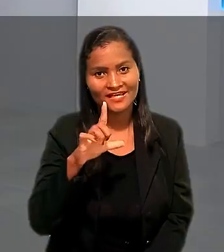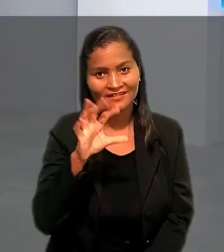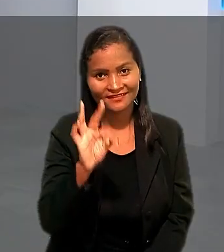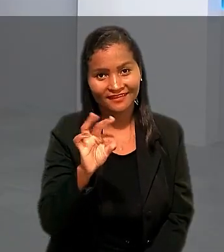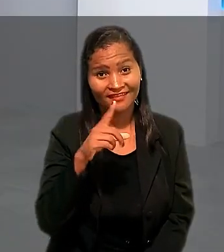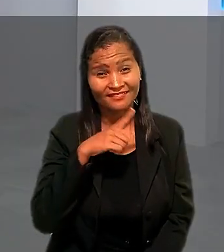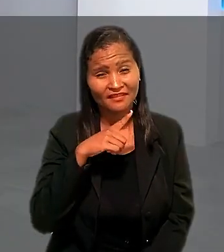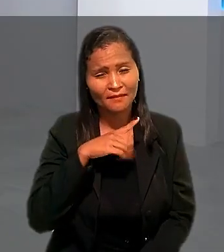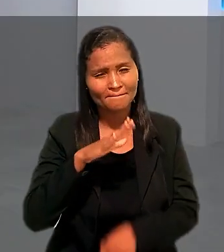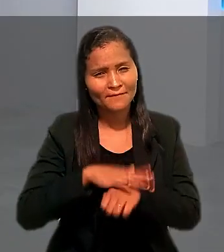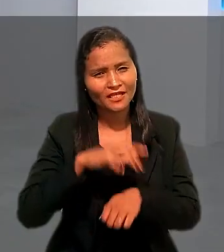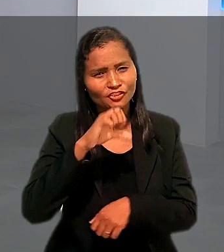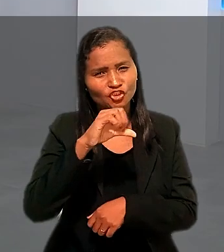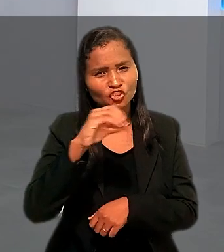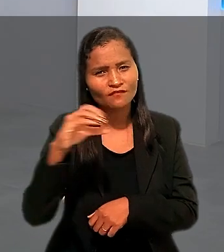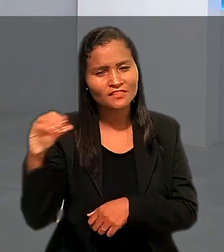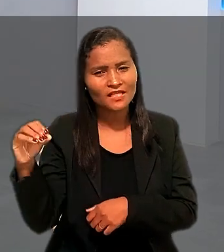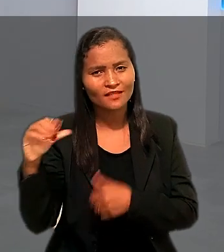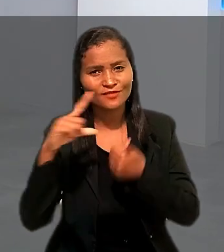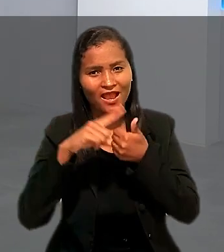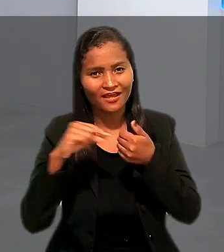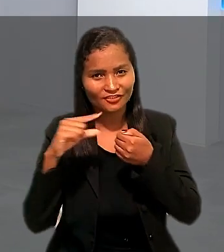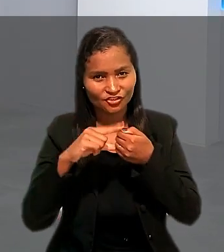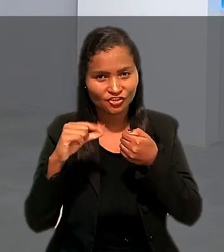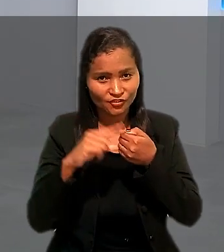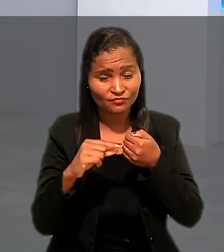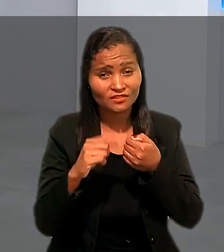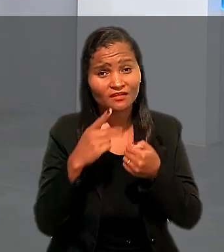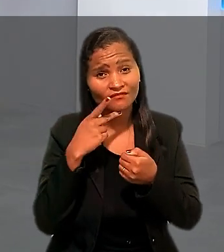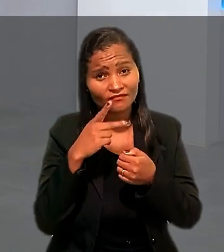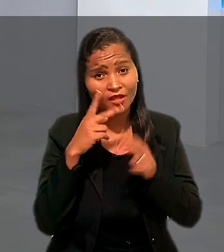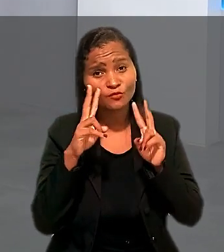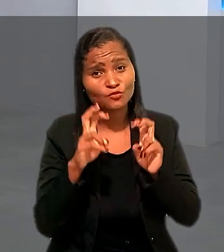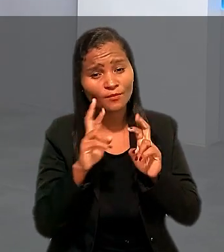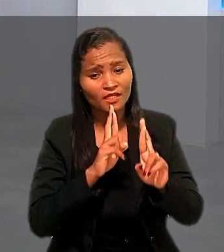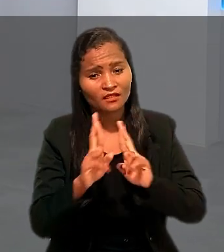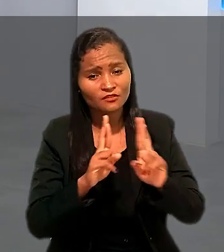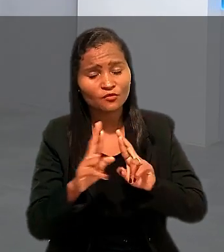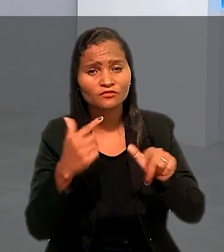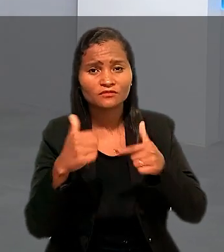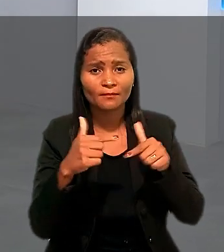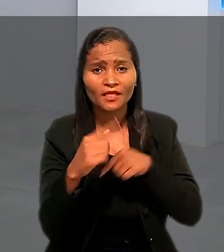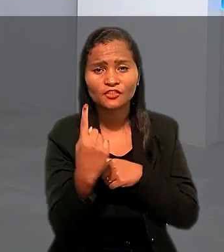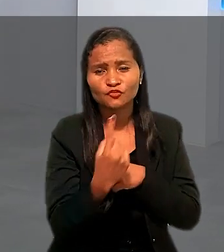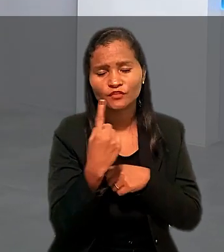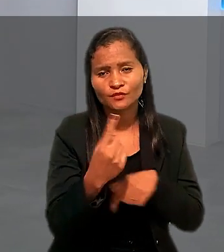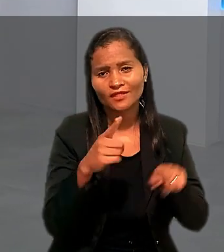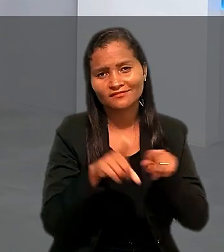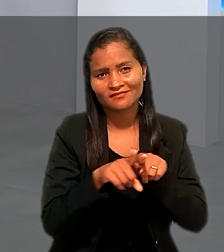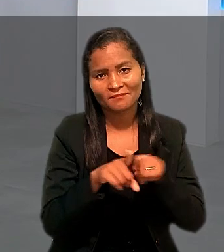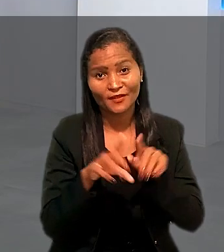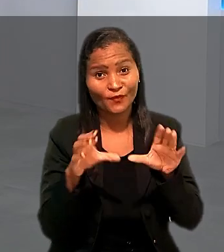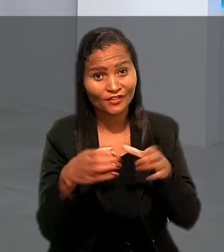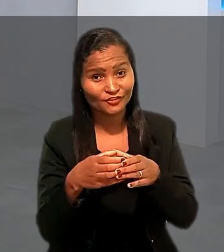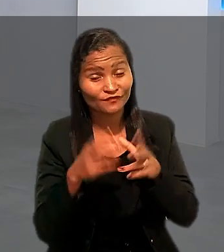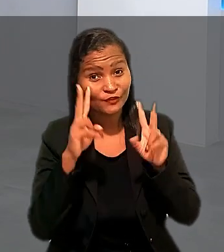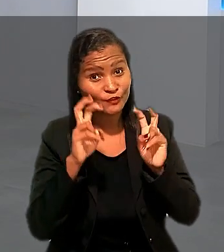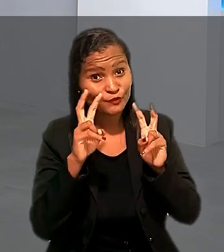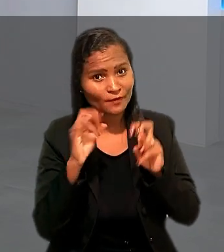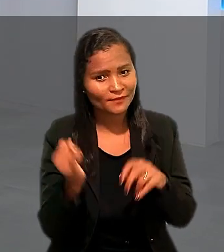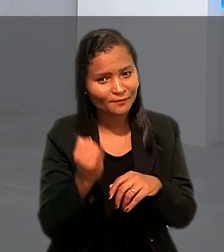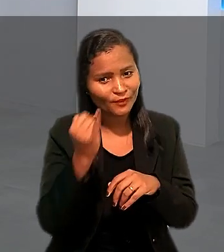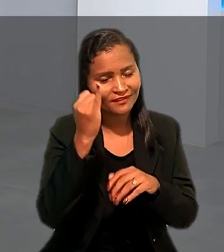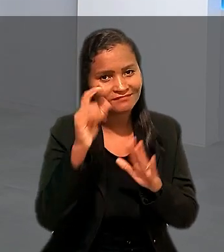A CLT é composta por mais de 900 artigos que abordam as relações de trabalho individuais e coletivas. E sobre